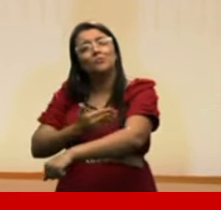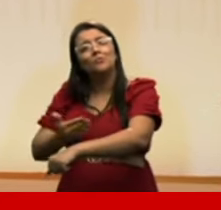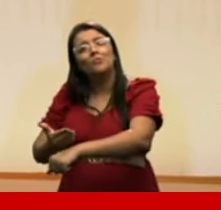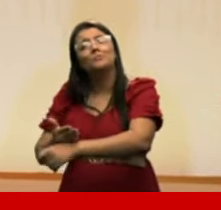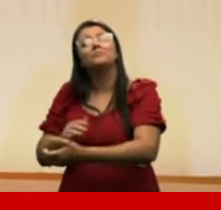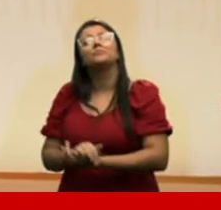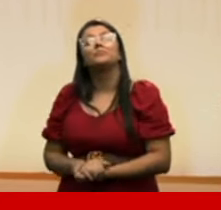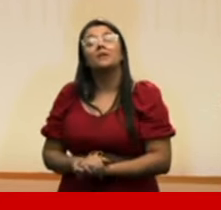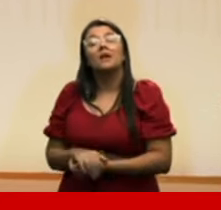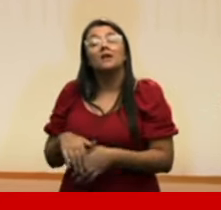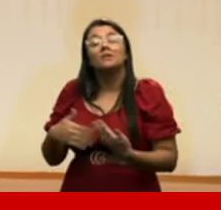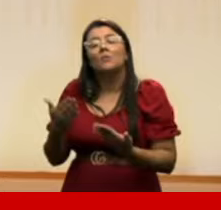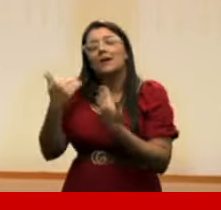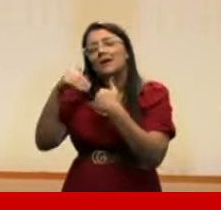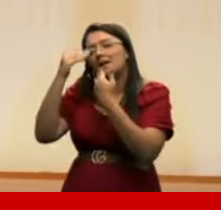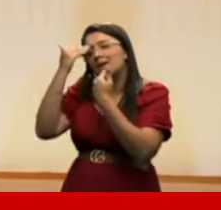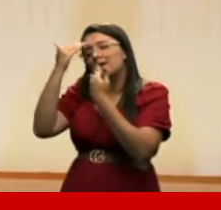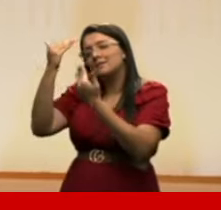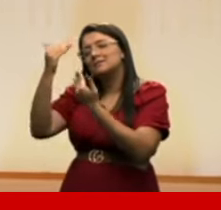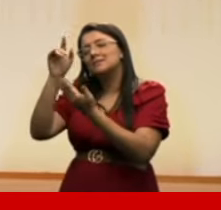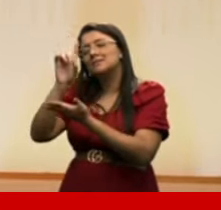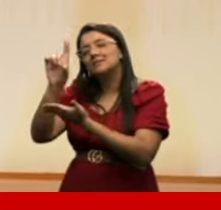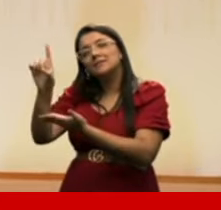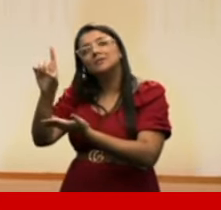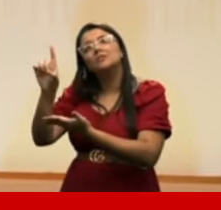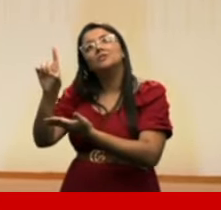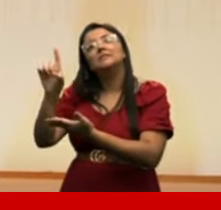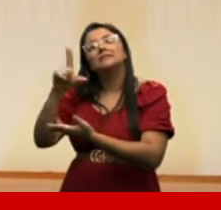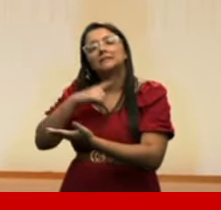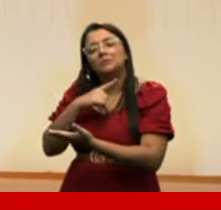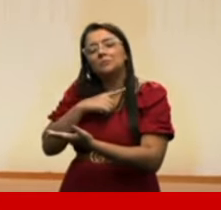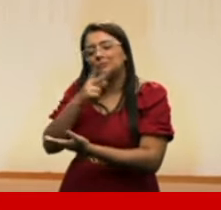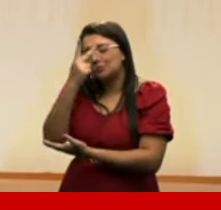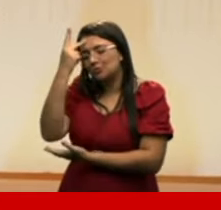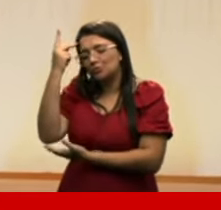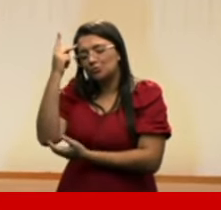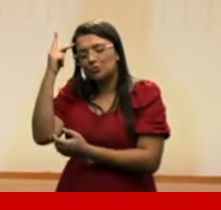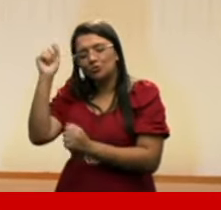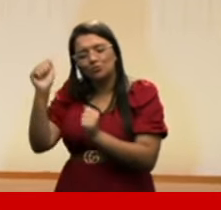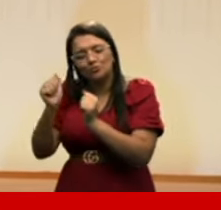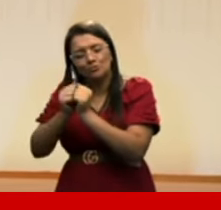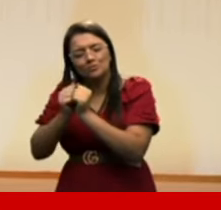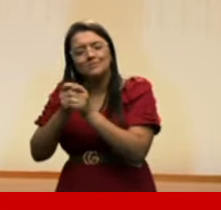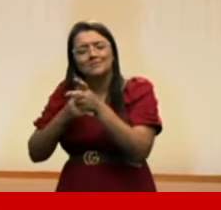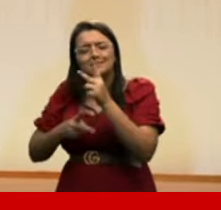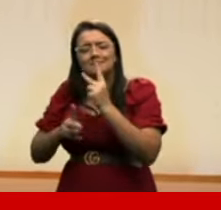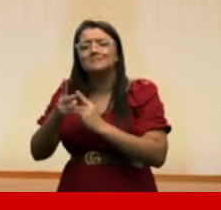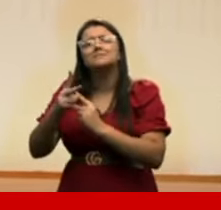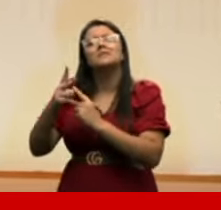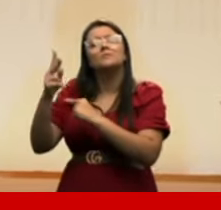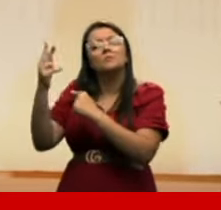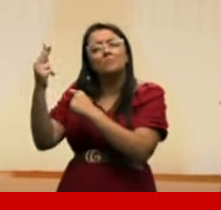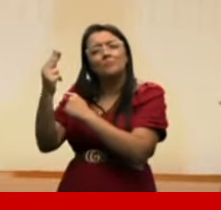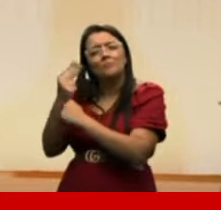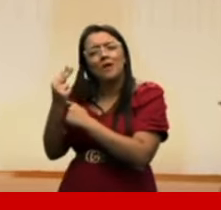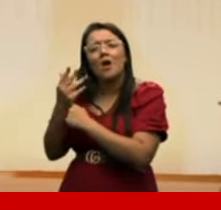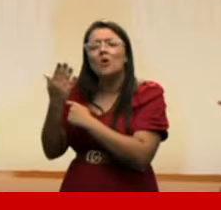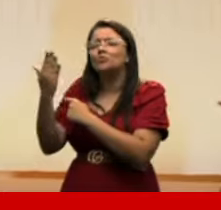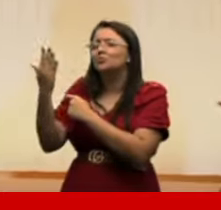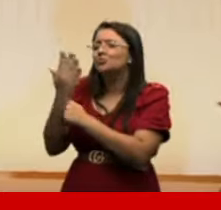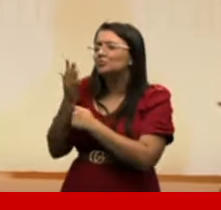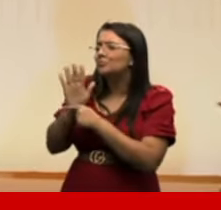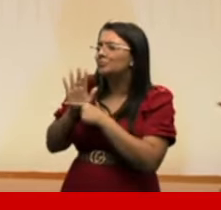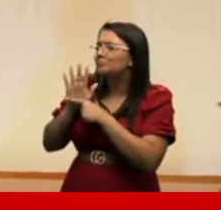Graças a Deus, eu tenho alguém que me ajuda na obra,